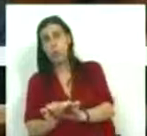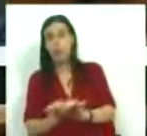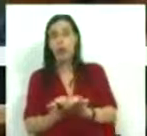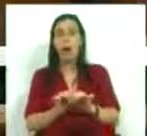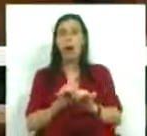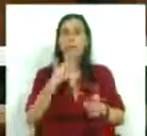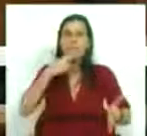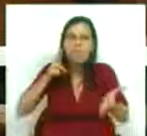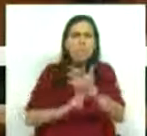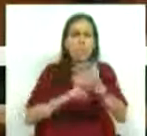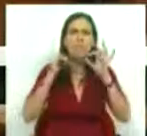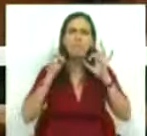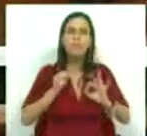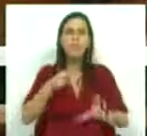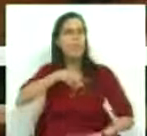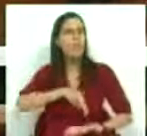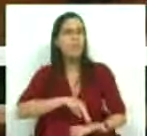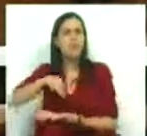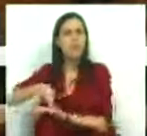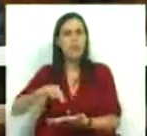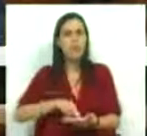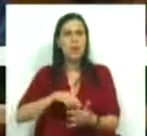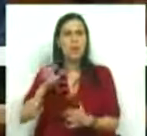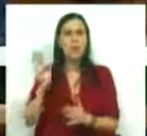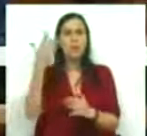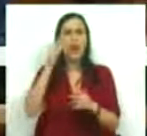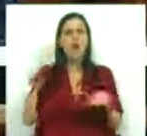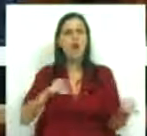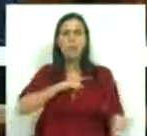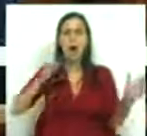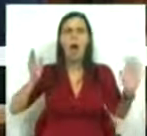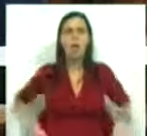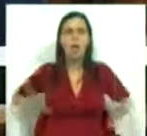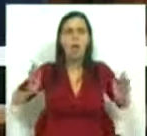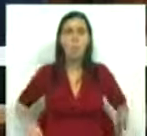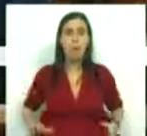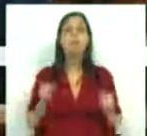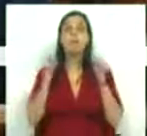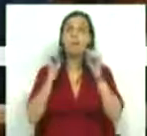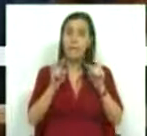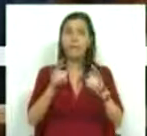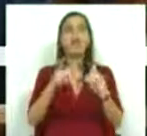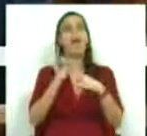pôr a sinceridade das posições acima dos jogos pessoais,